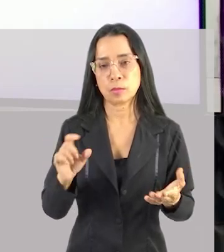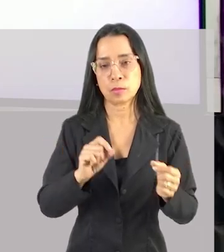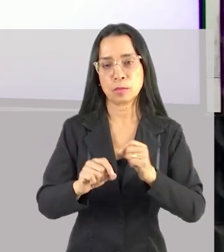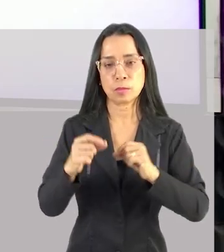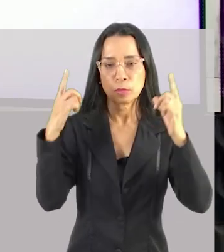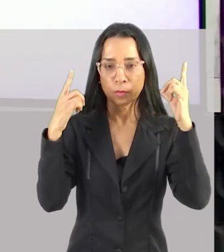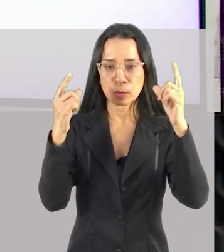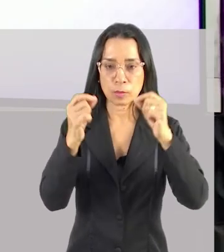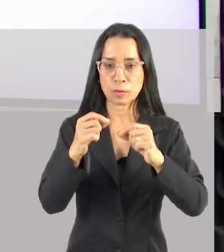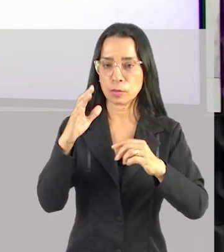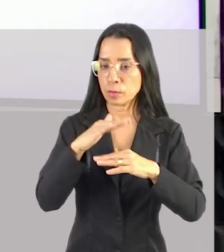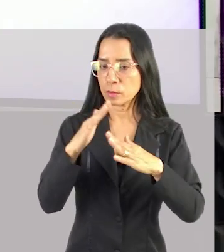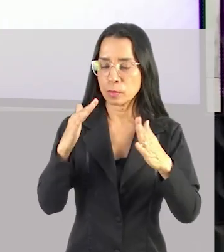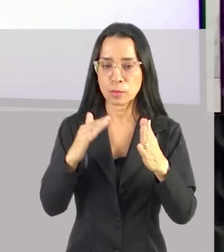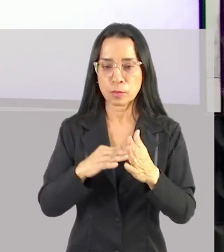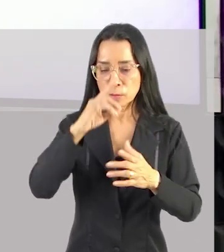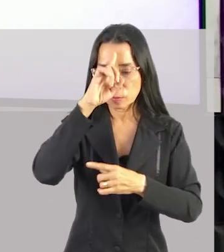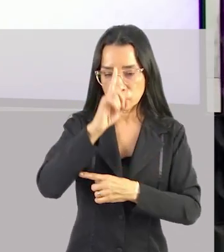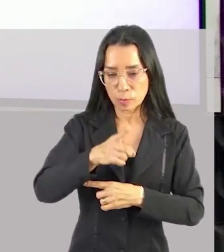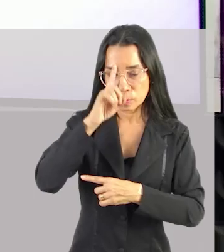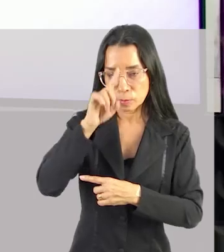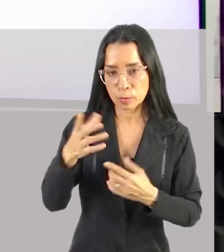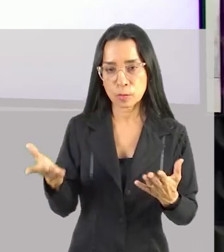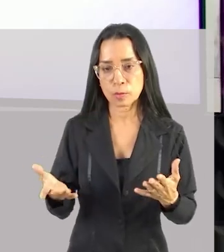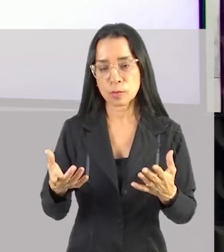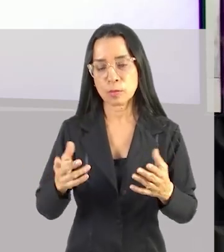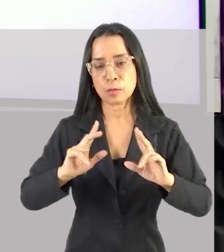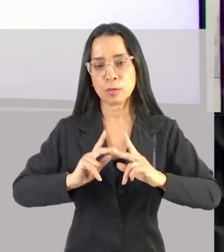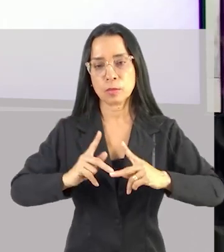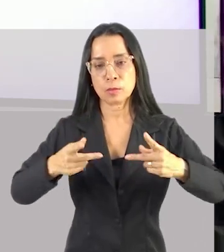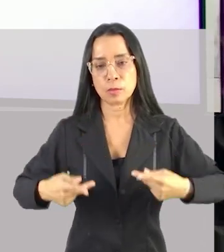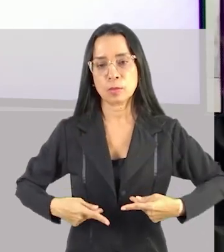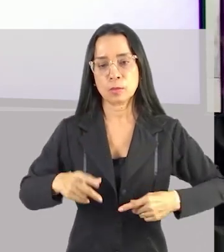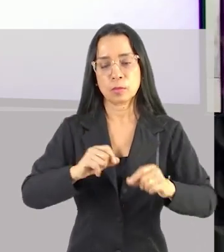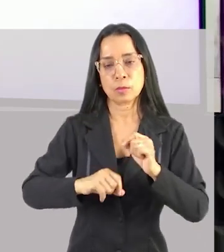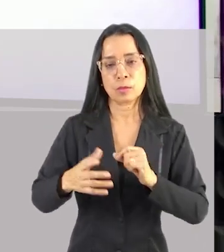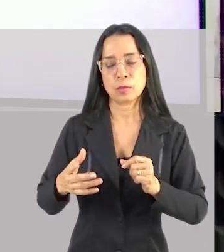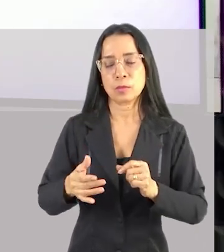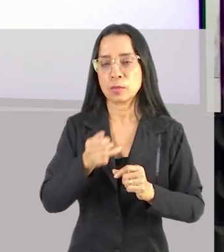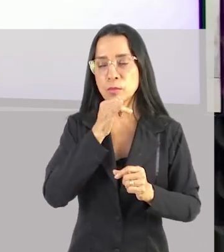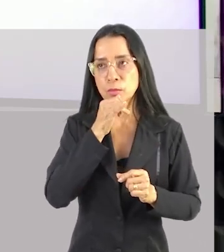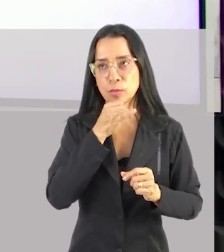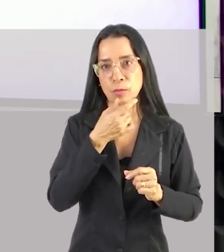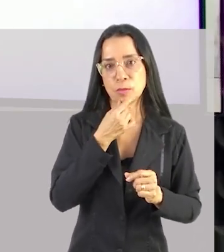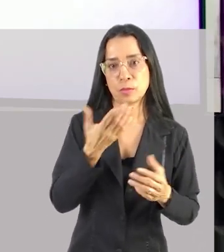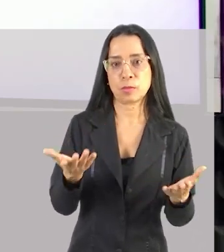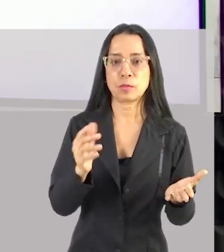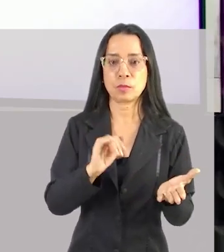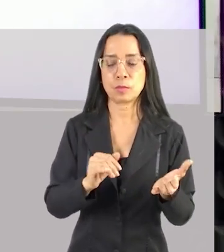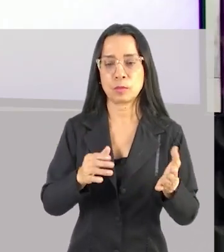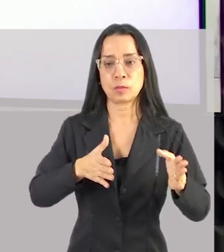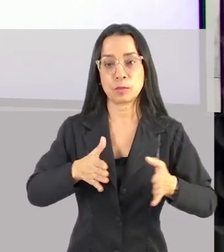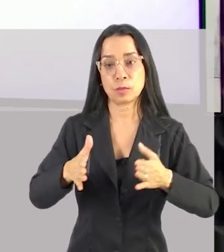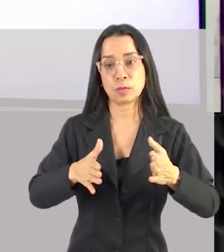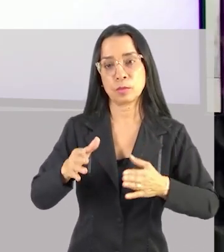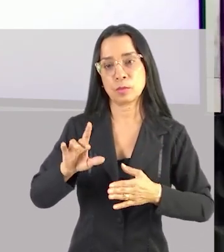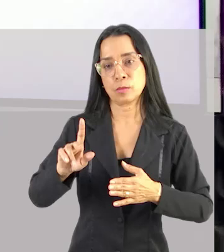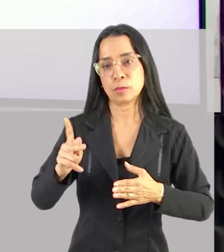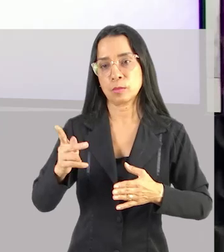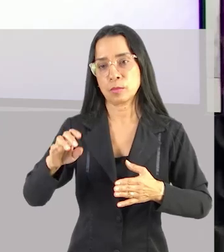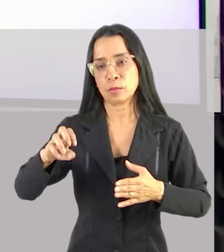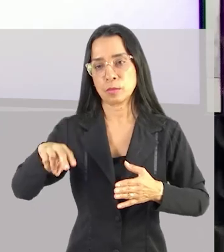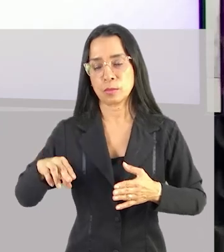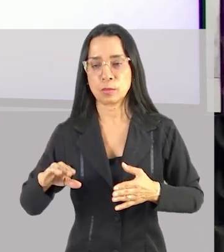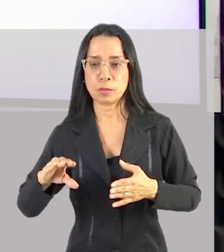a Grécia já está toda dominada, né? Então os homens, os filósofos do período helenístico, eles vão